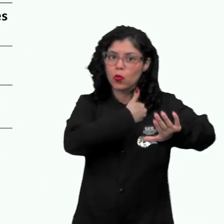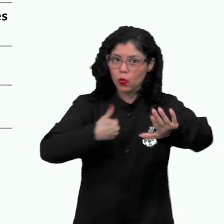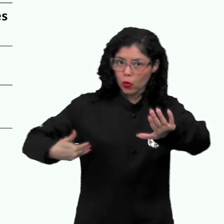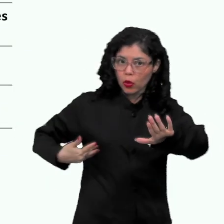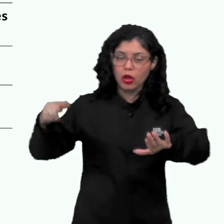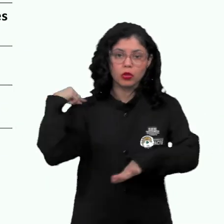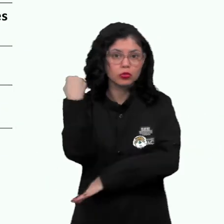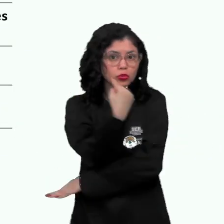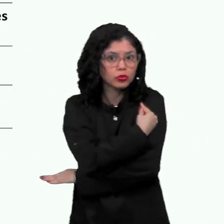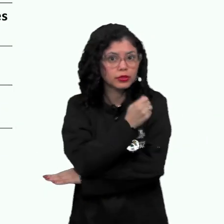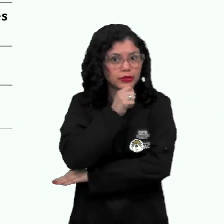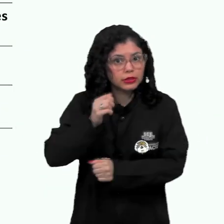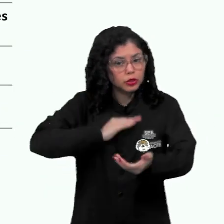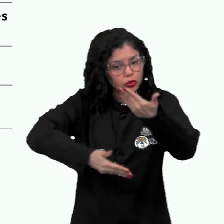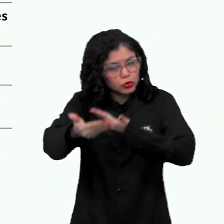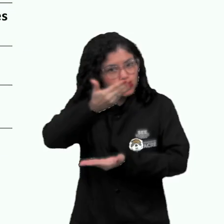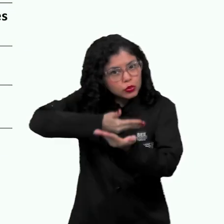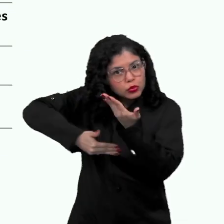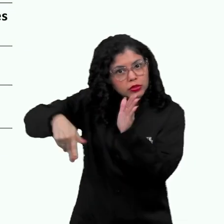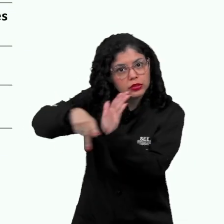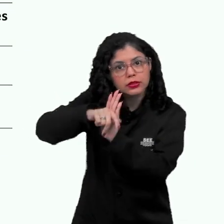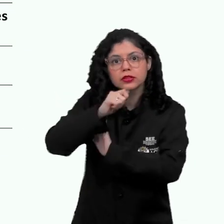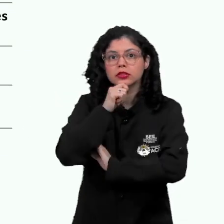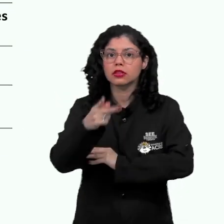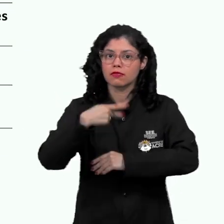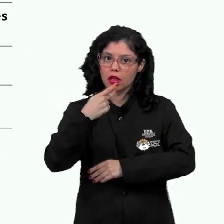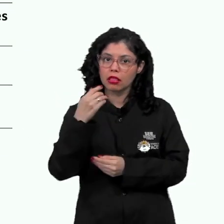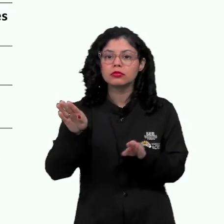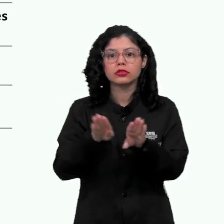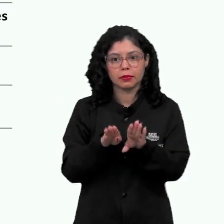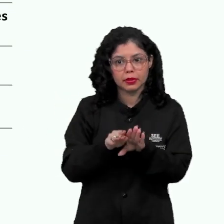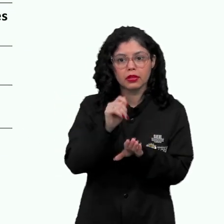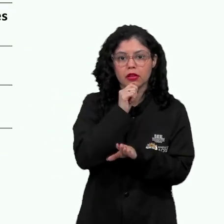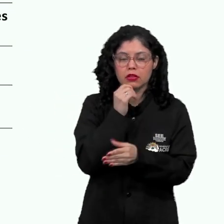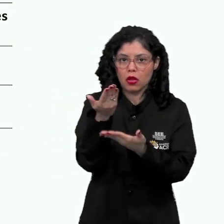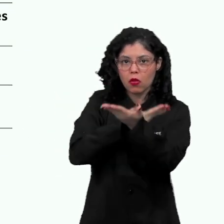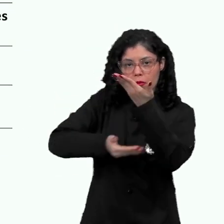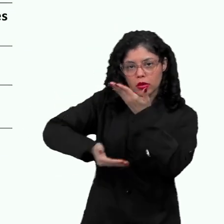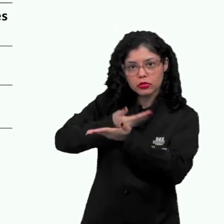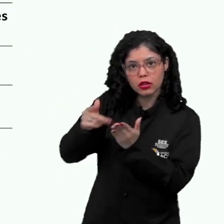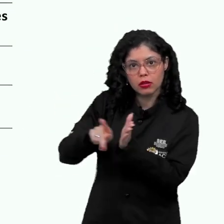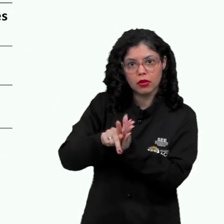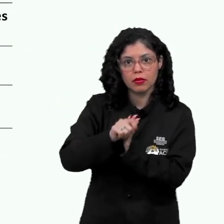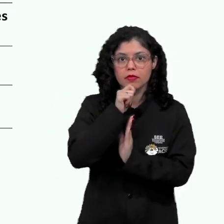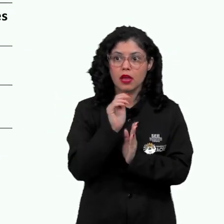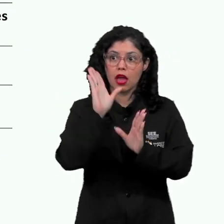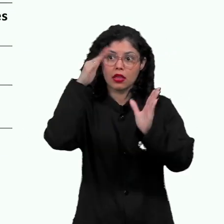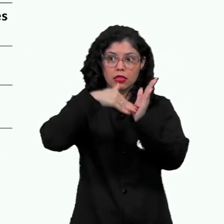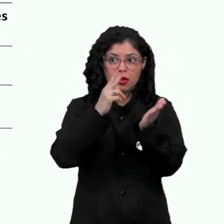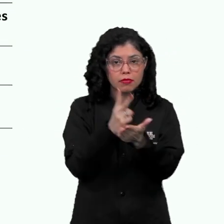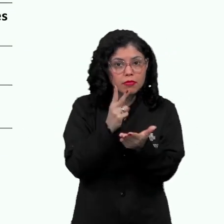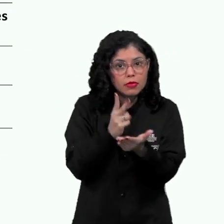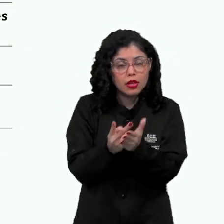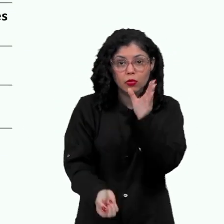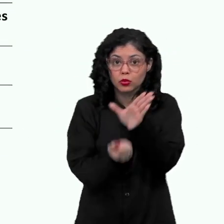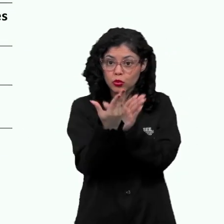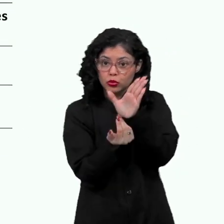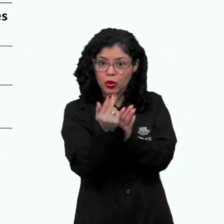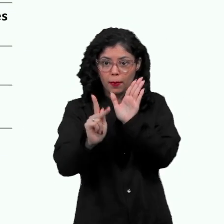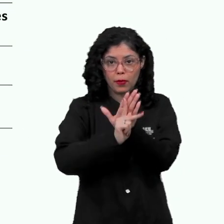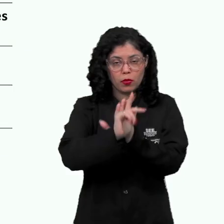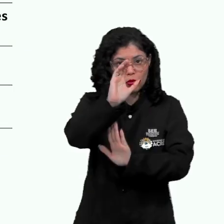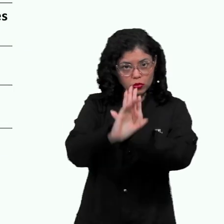que nós interagimos, nós comentamos, nós compartilhamos e até criamos também